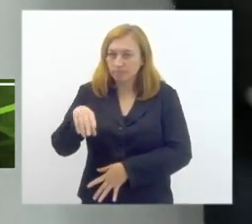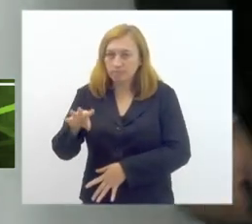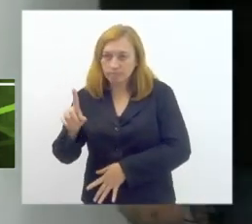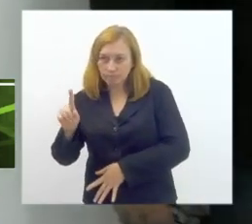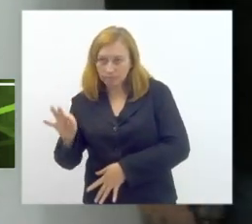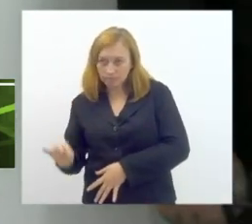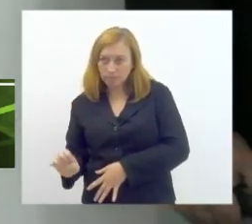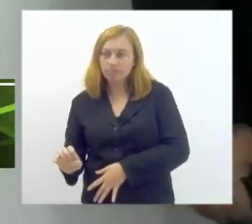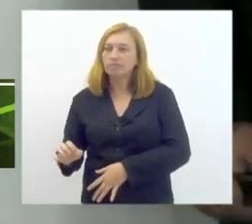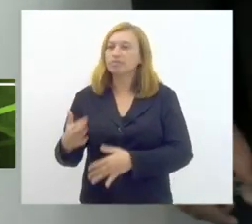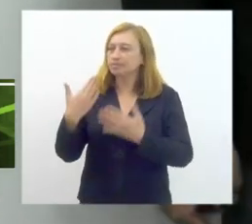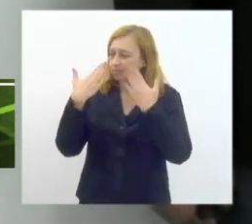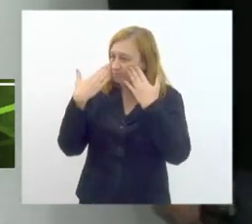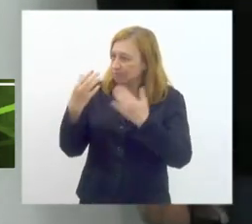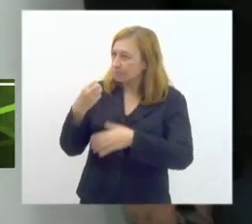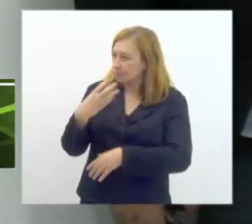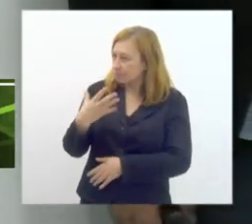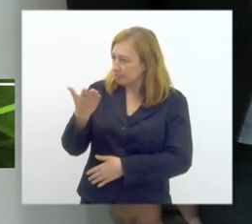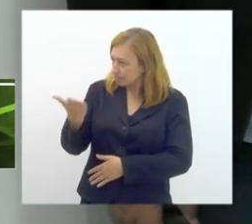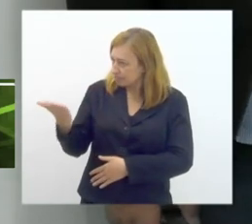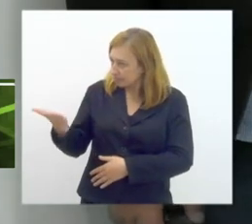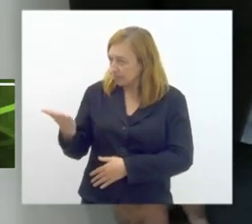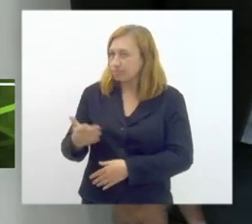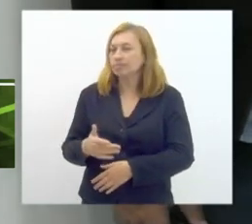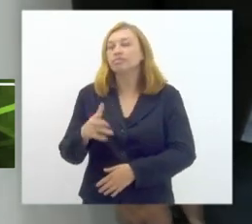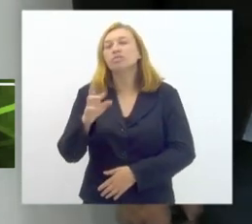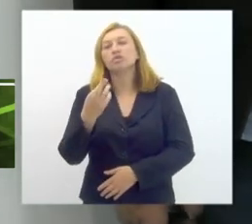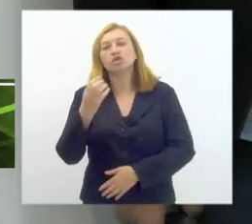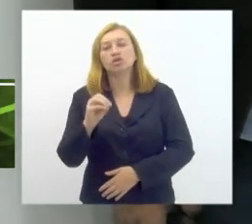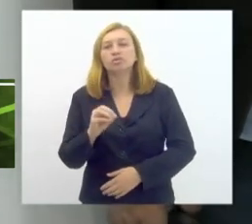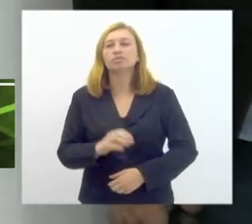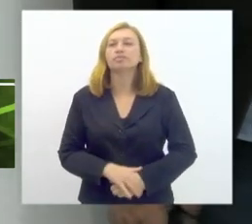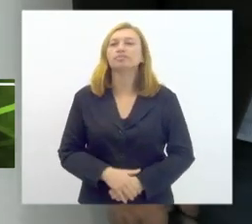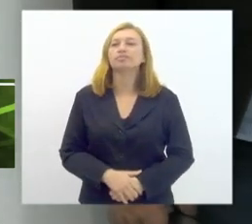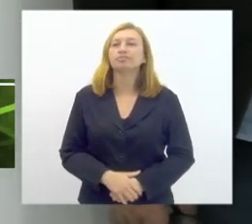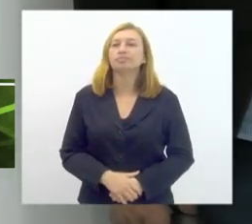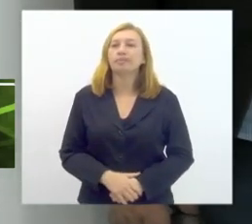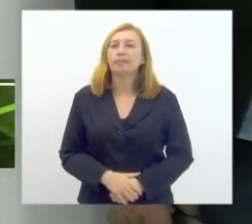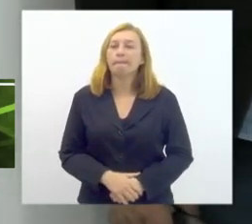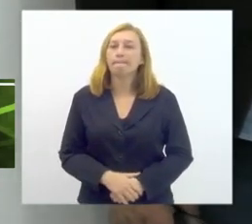bem representado por você, Rodrigo.